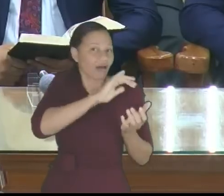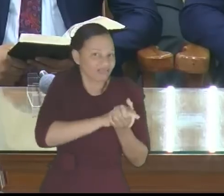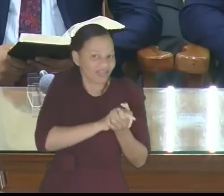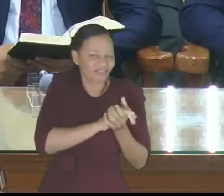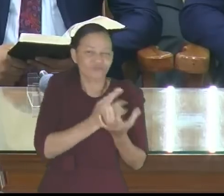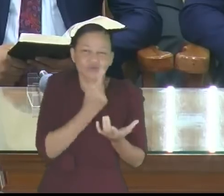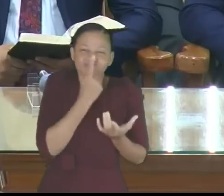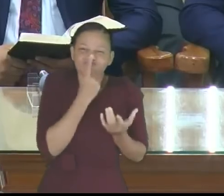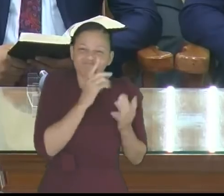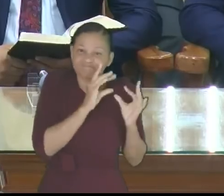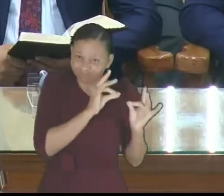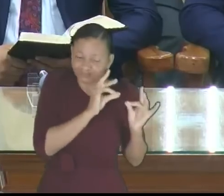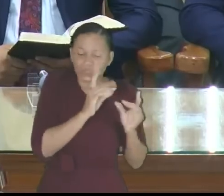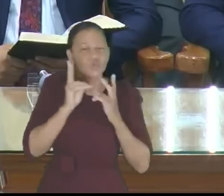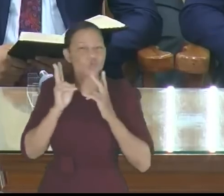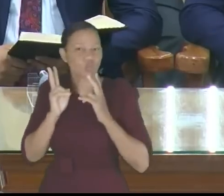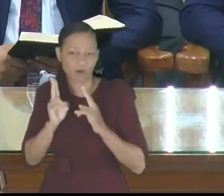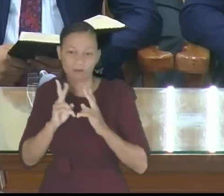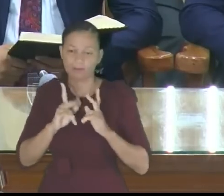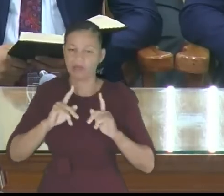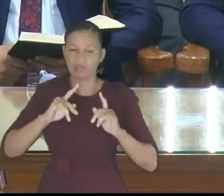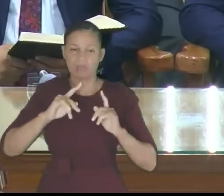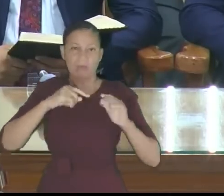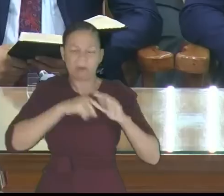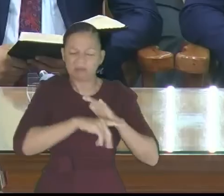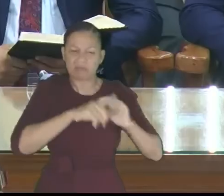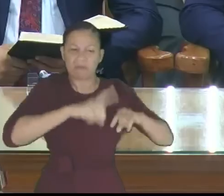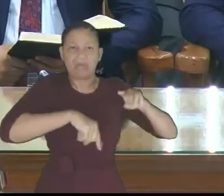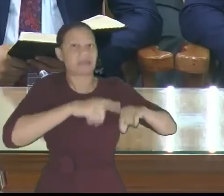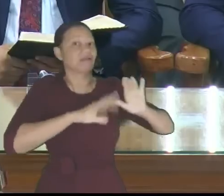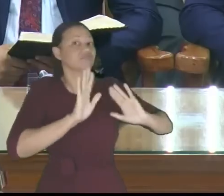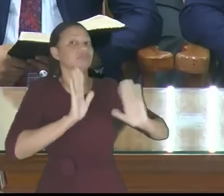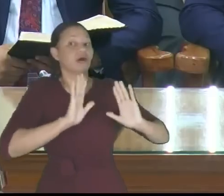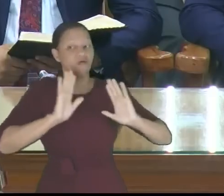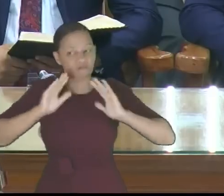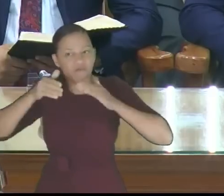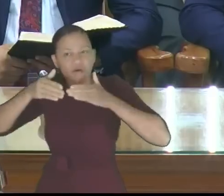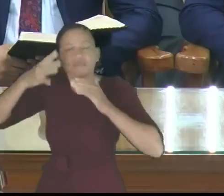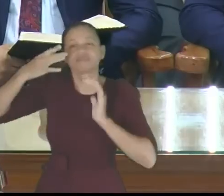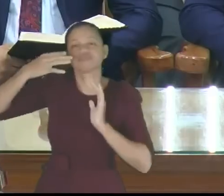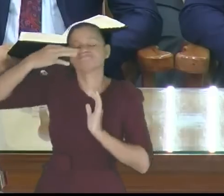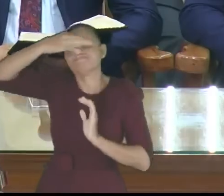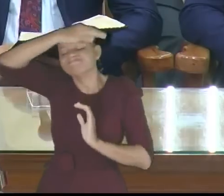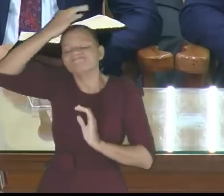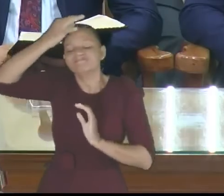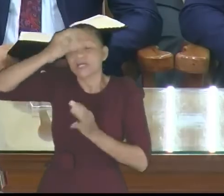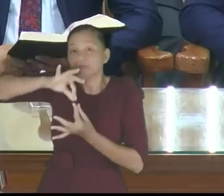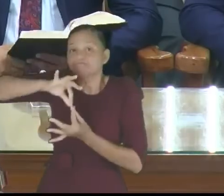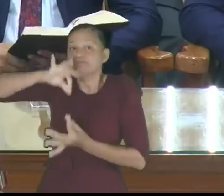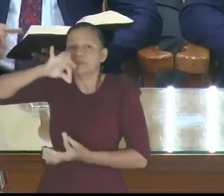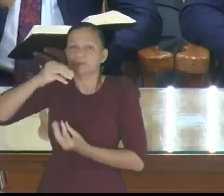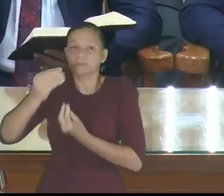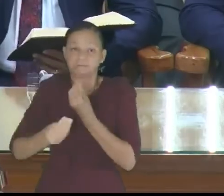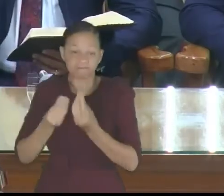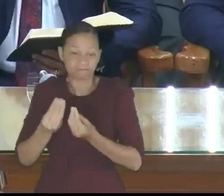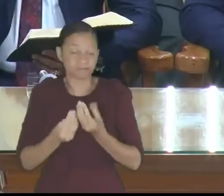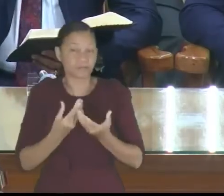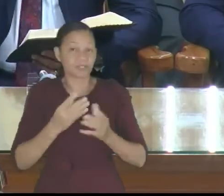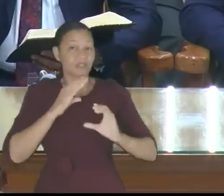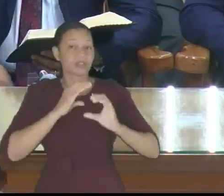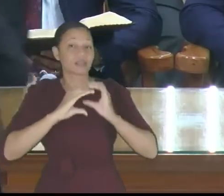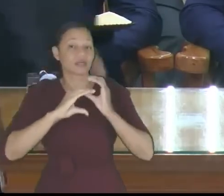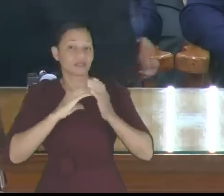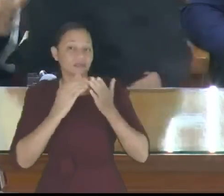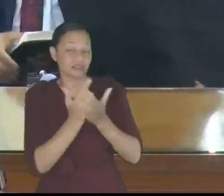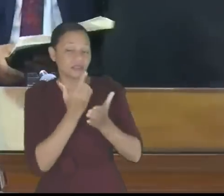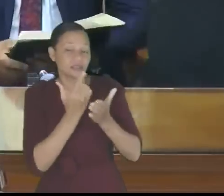Evidentemente que no âmbito espiritual. E aqui, irmãos, em Cantares capítulo 8,